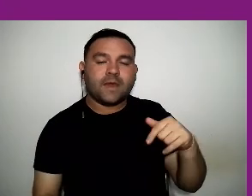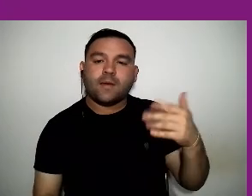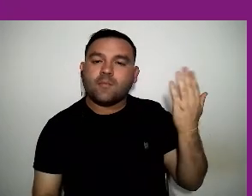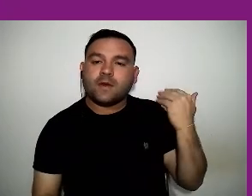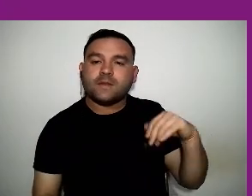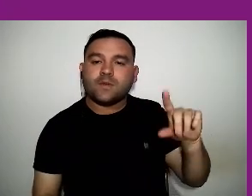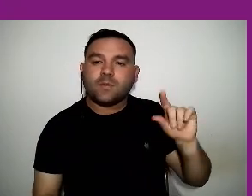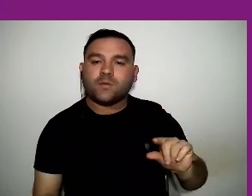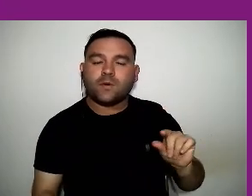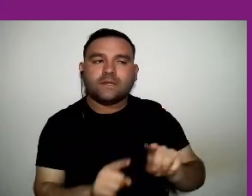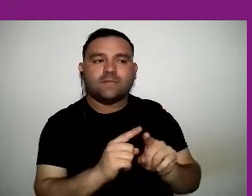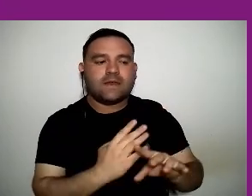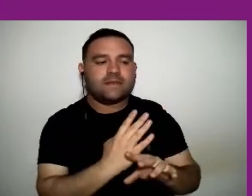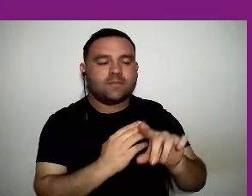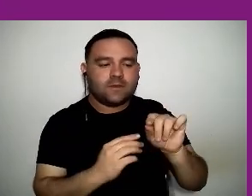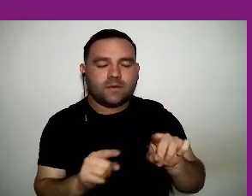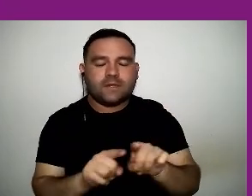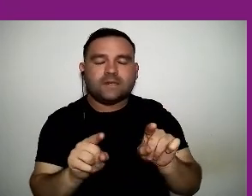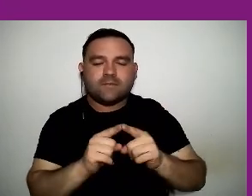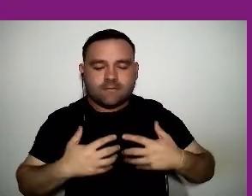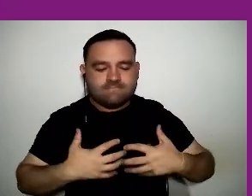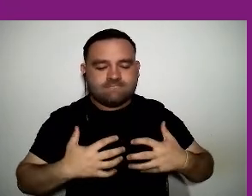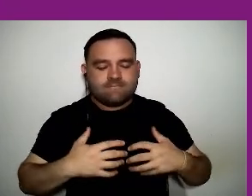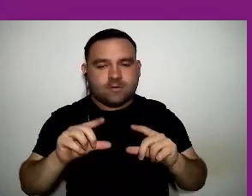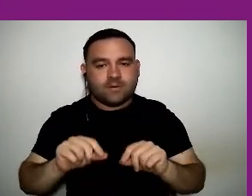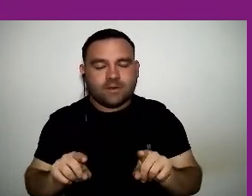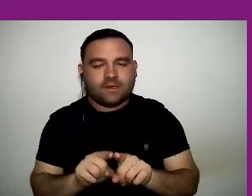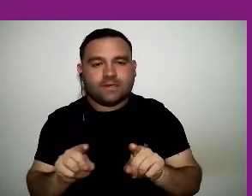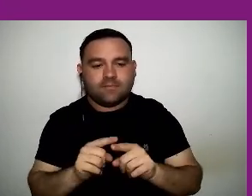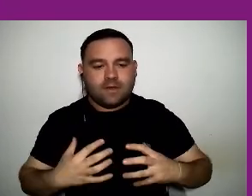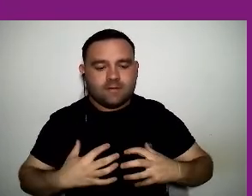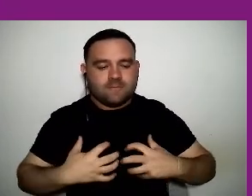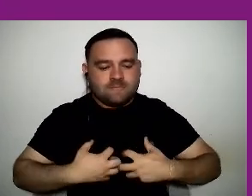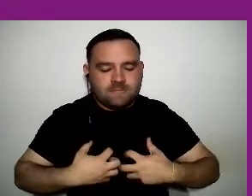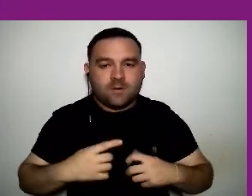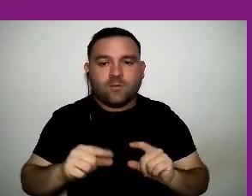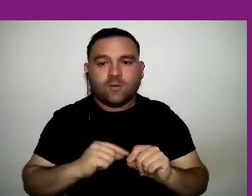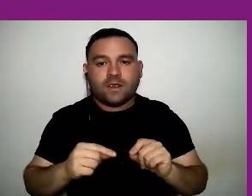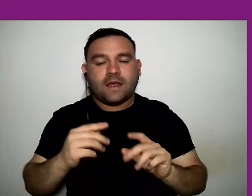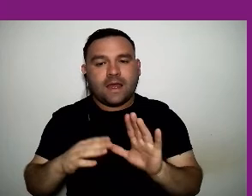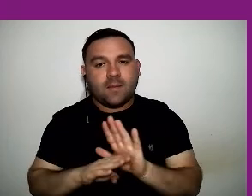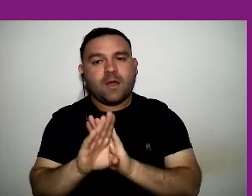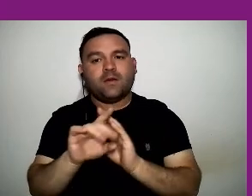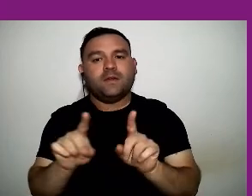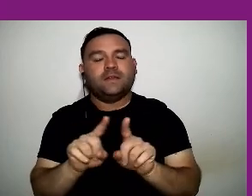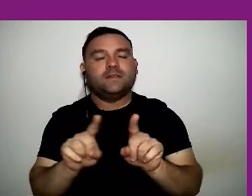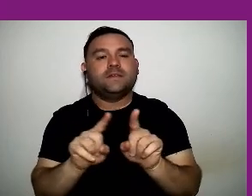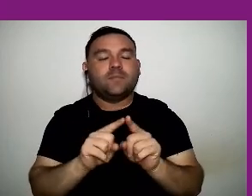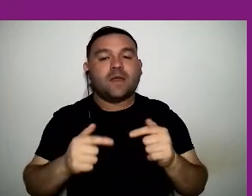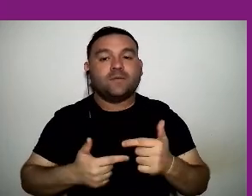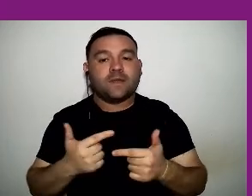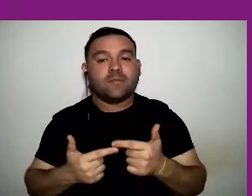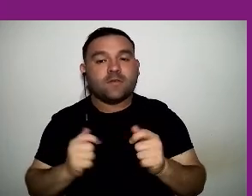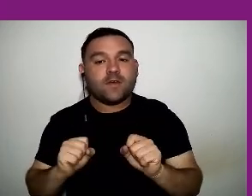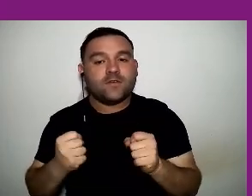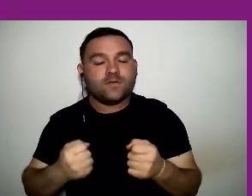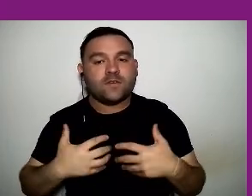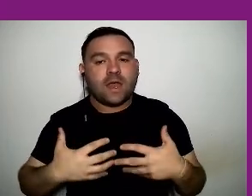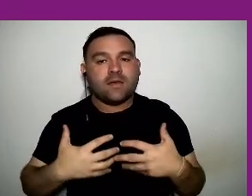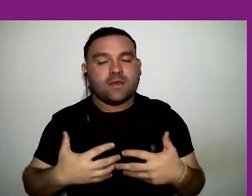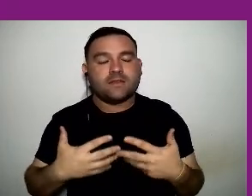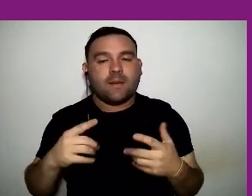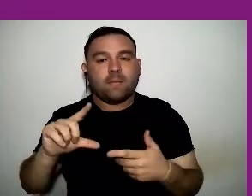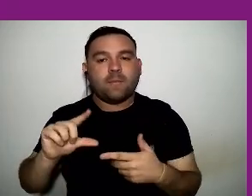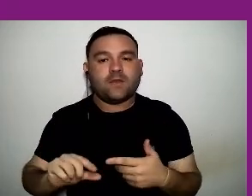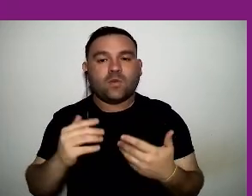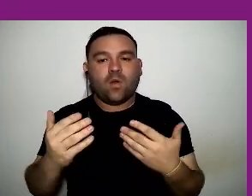menor, a resistência é menor, a elastância é menor, a complacência é significativamente maior e o trabalho respiratório menor